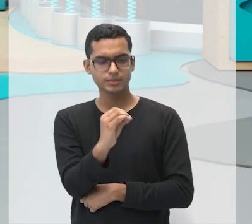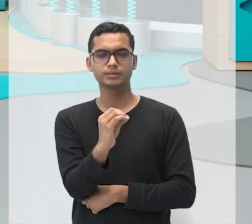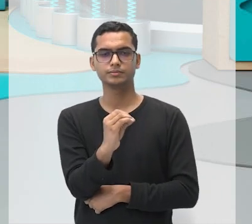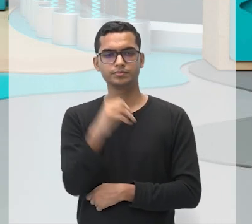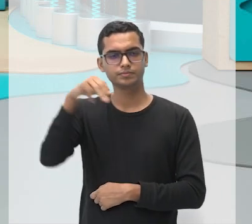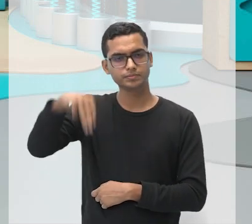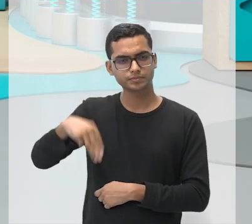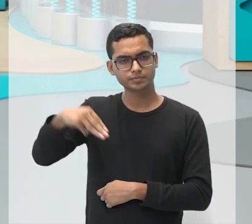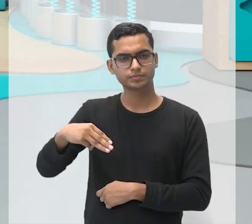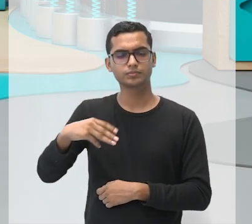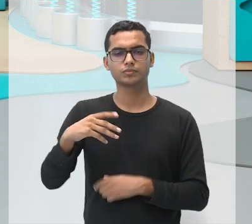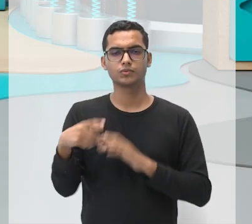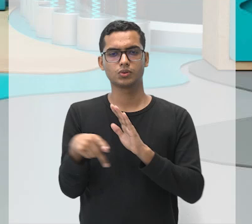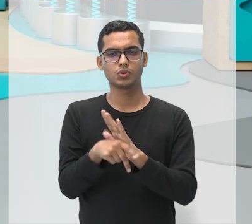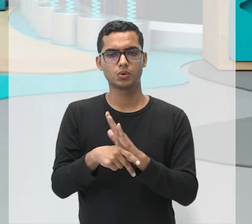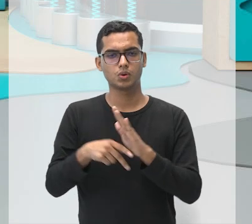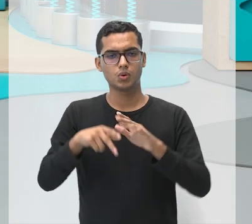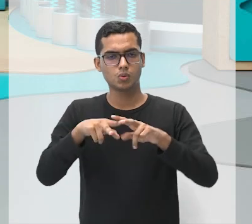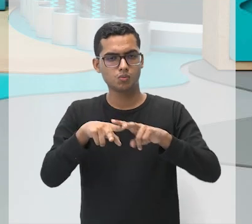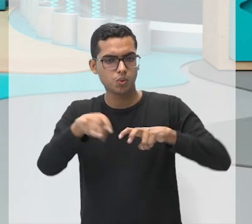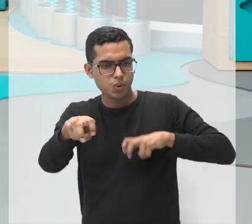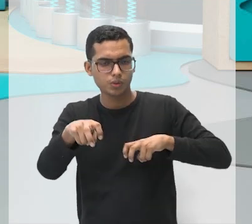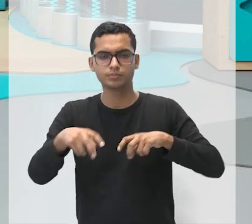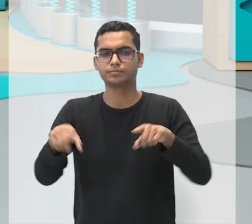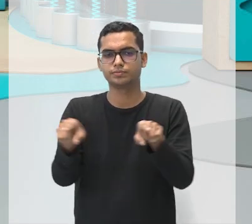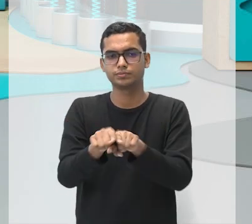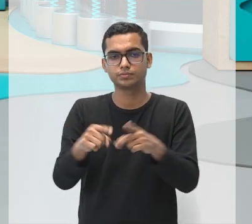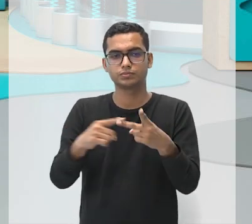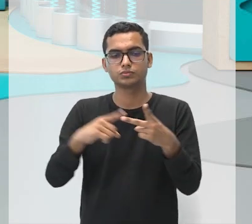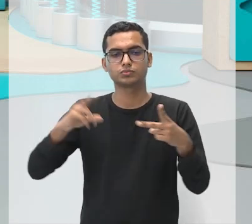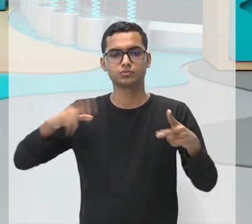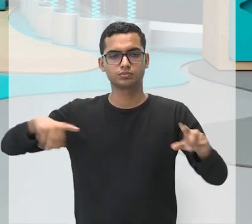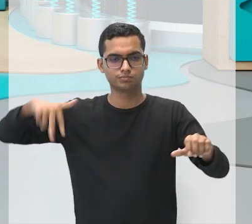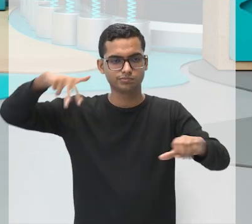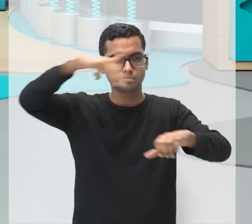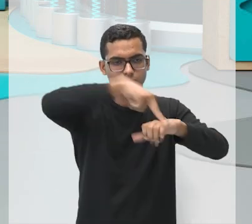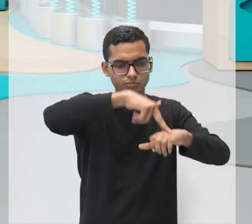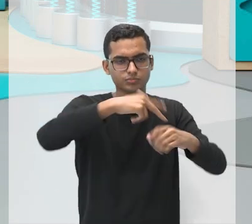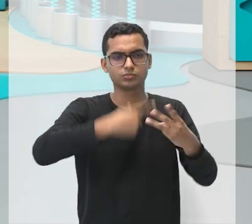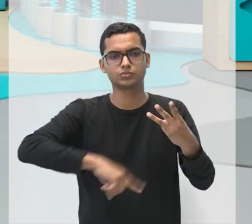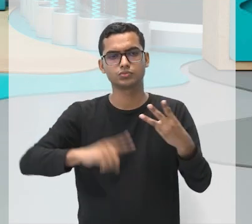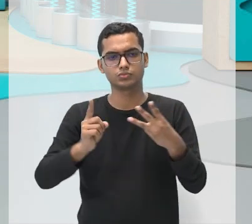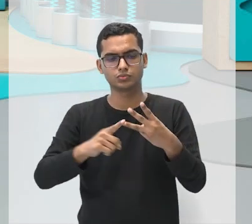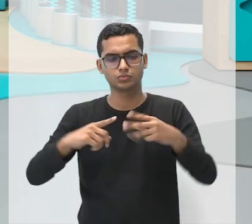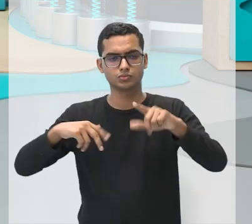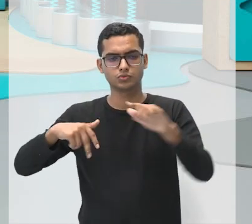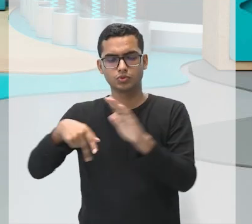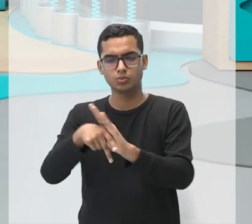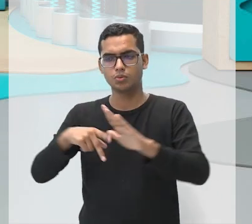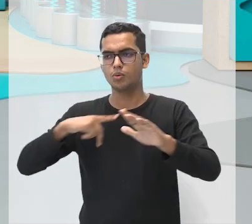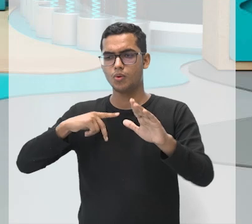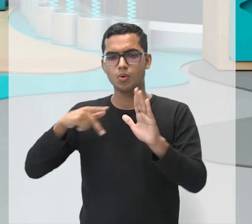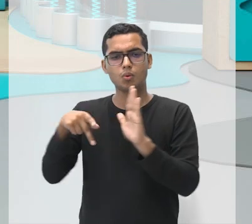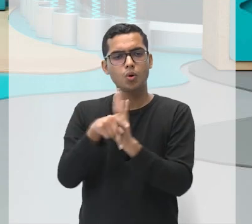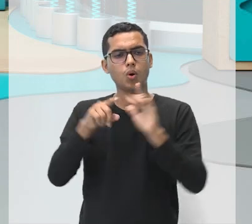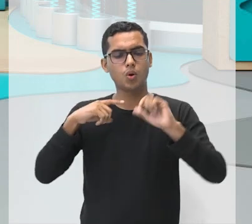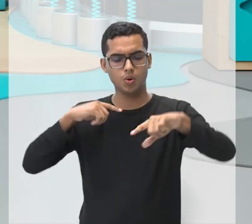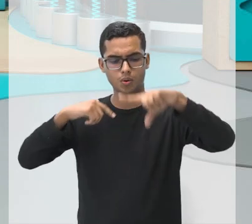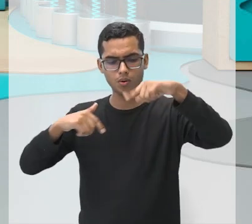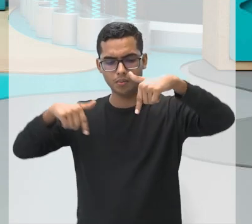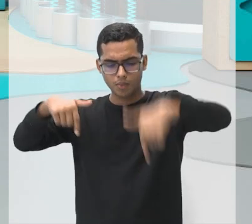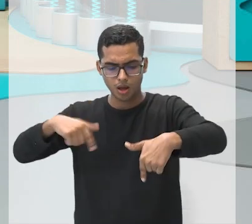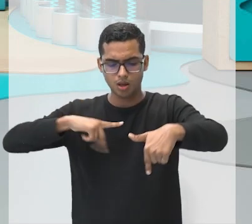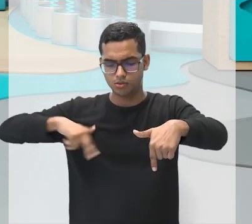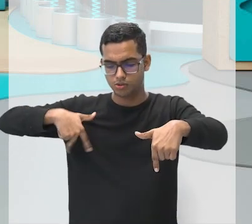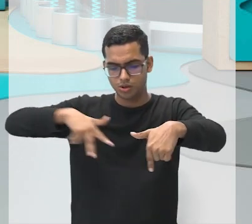bom? O salto em distância, o salto em altura, o